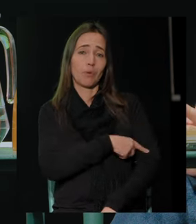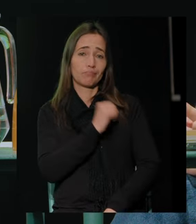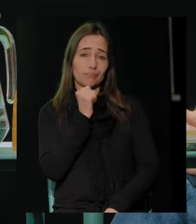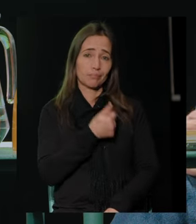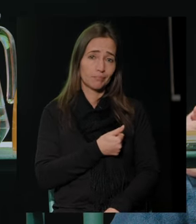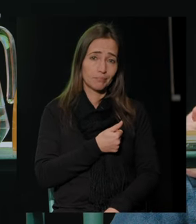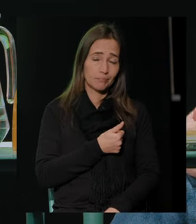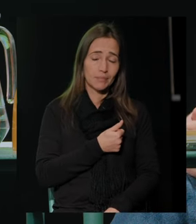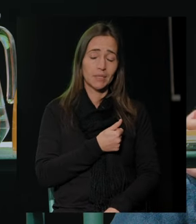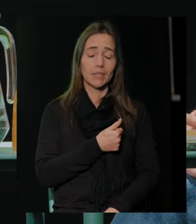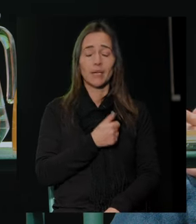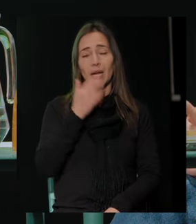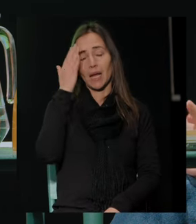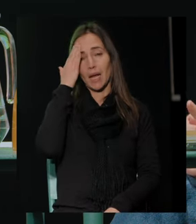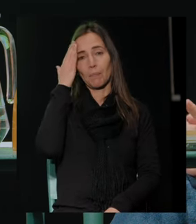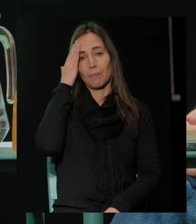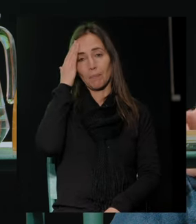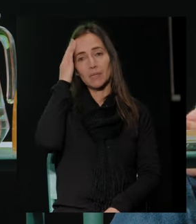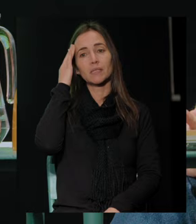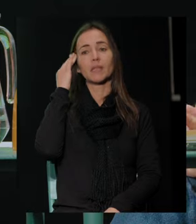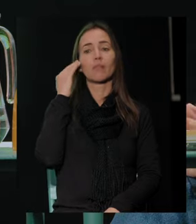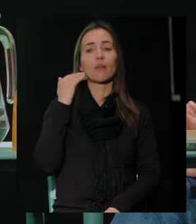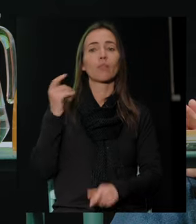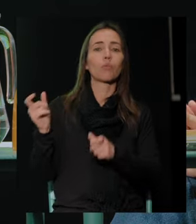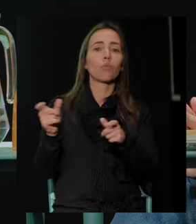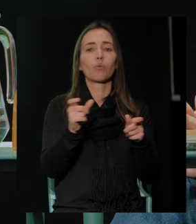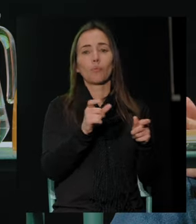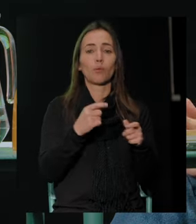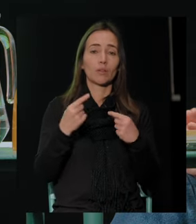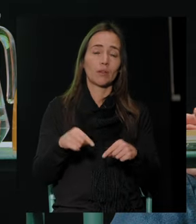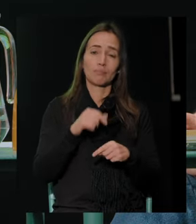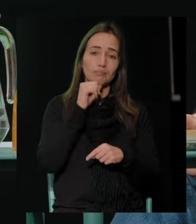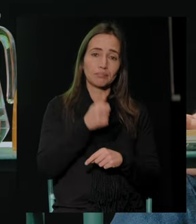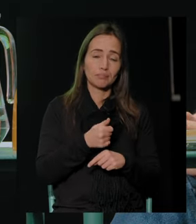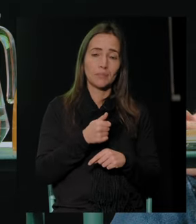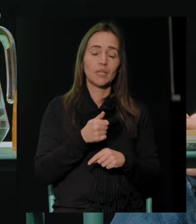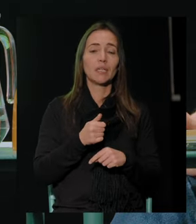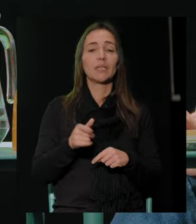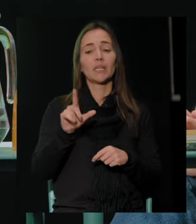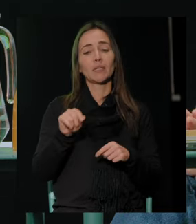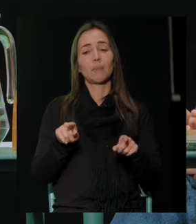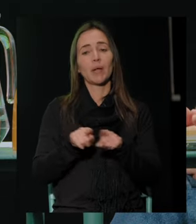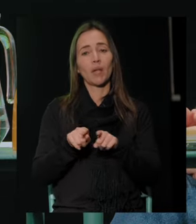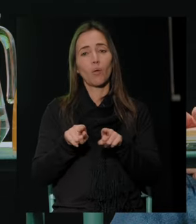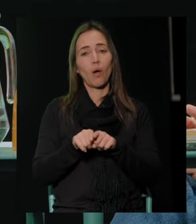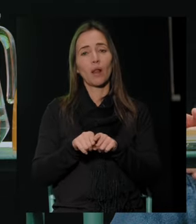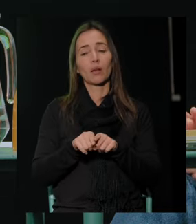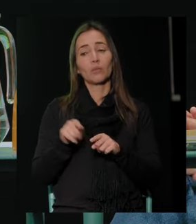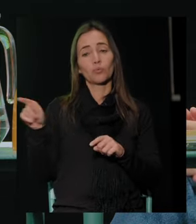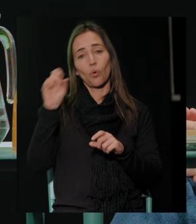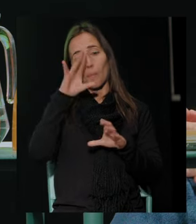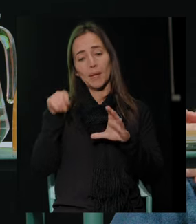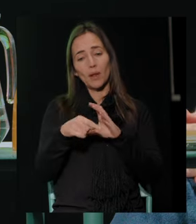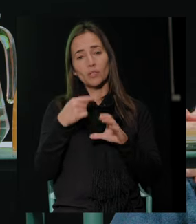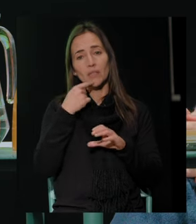fundo, não é? Que perdessem esta capacidade e este domínio quase absoluto que tinham. E o mesmo em relação aos mineiros que tu dizias, mas que se